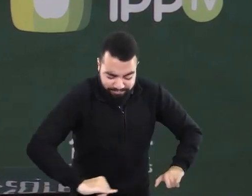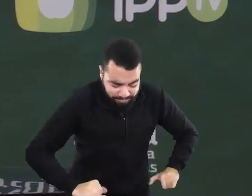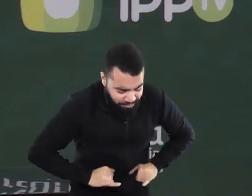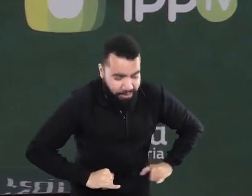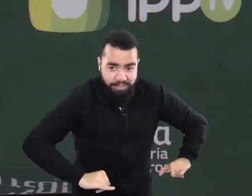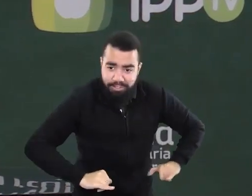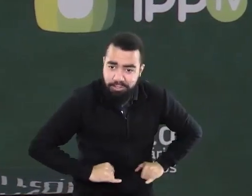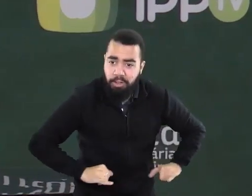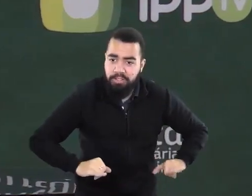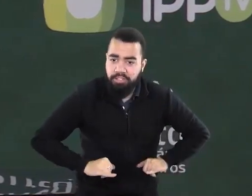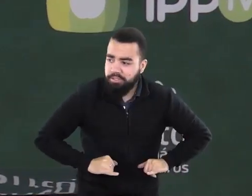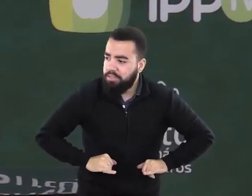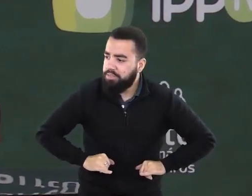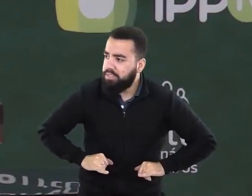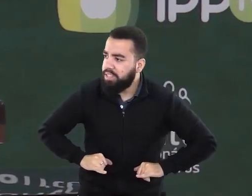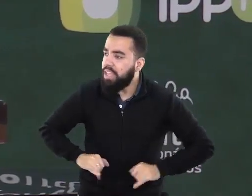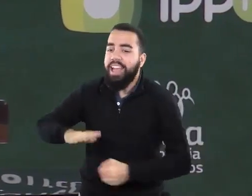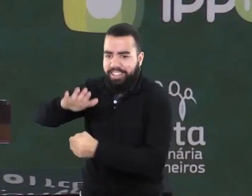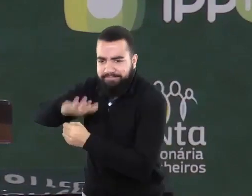bandeira, você tem que ser submissa.